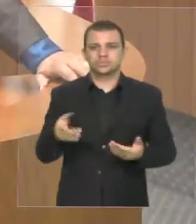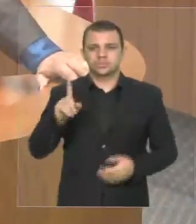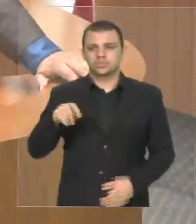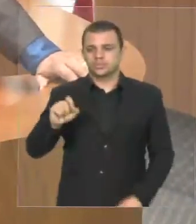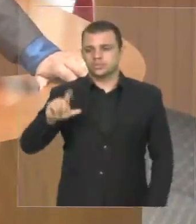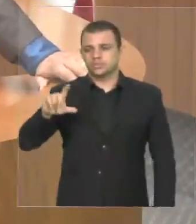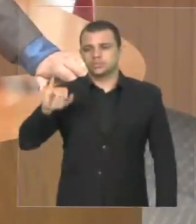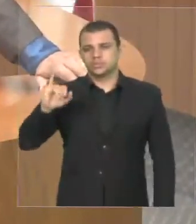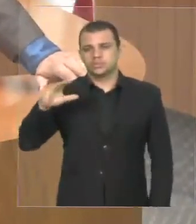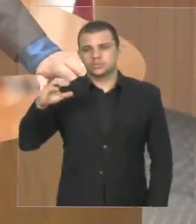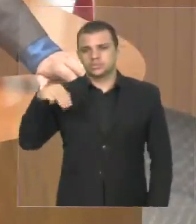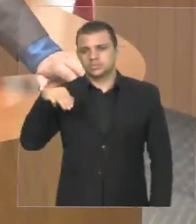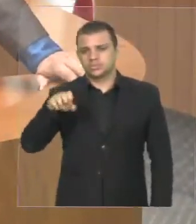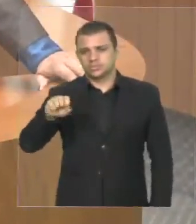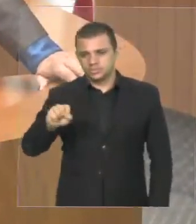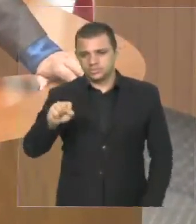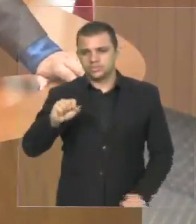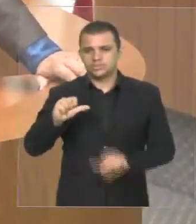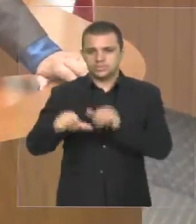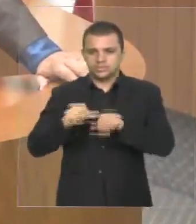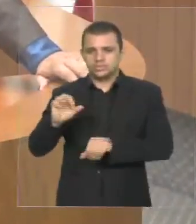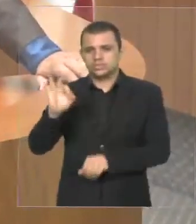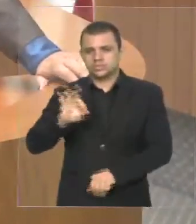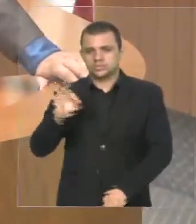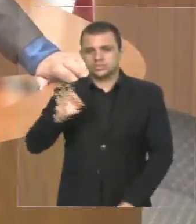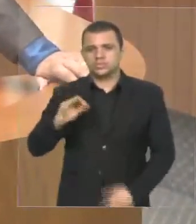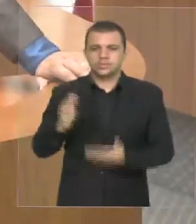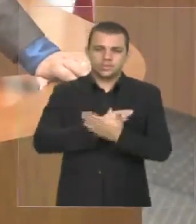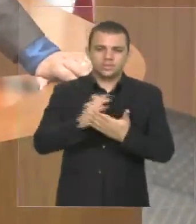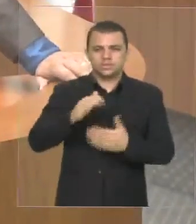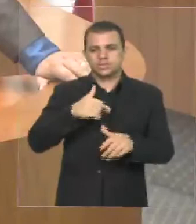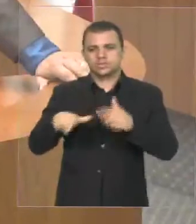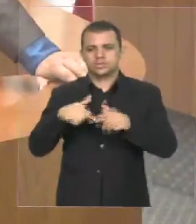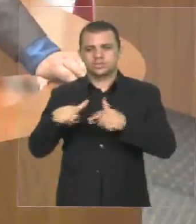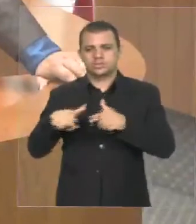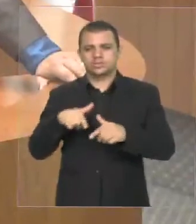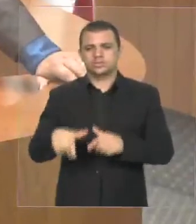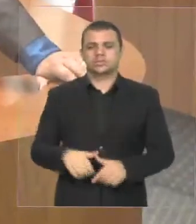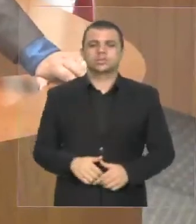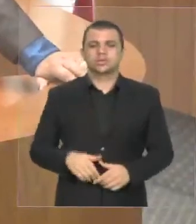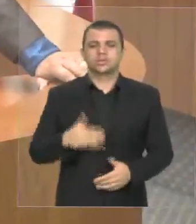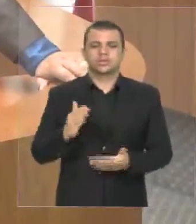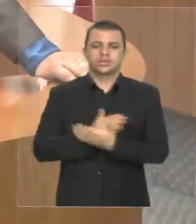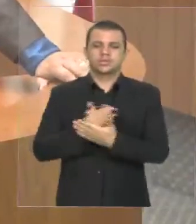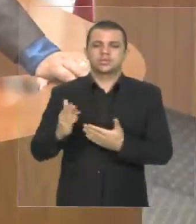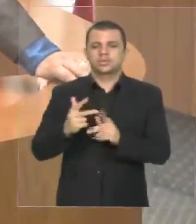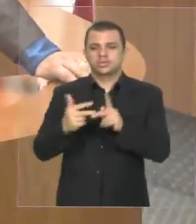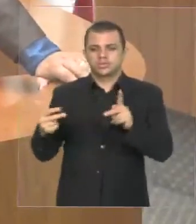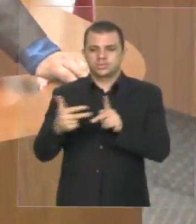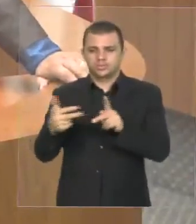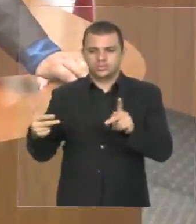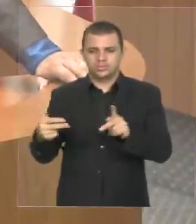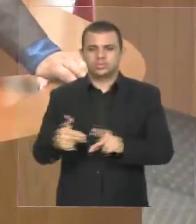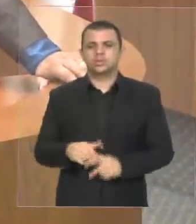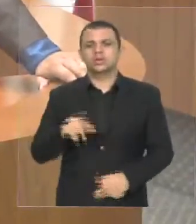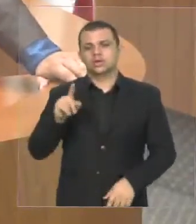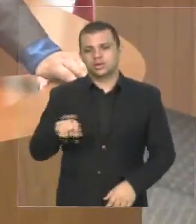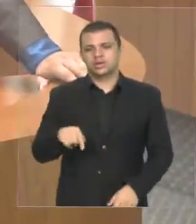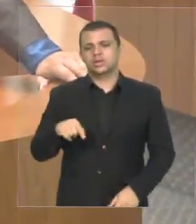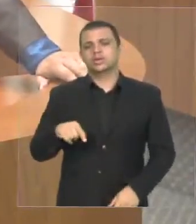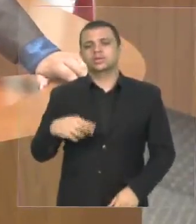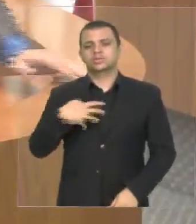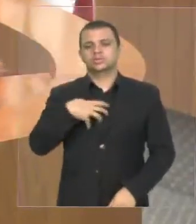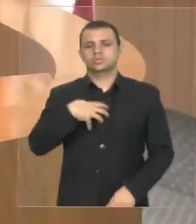o reajuste na alíquotas de alguns serviços, de alguns produtos, é uma maneira que o